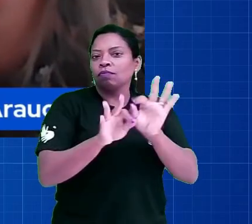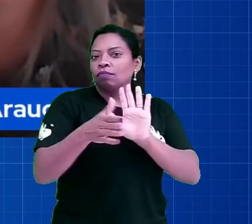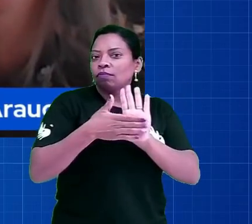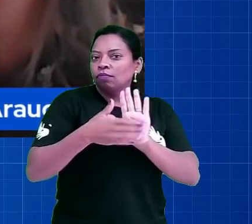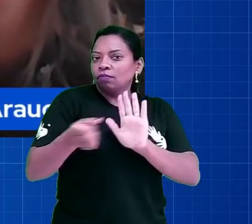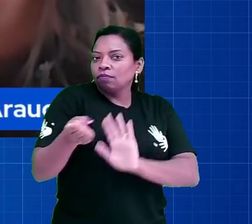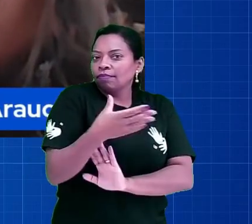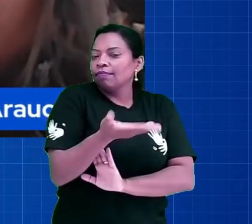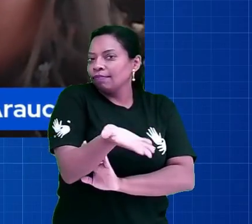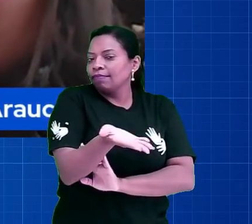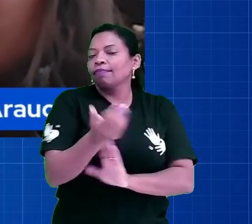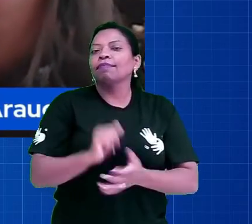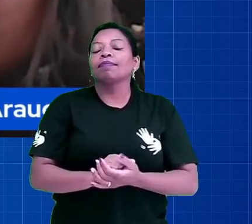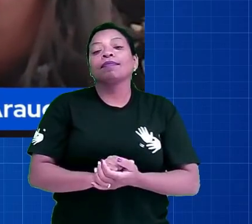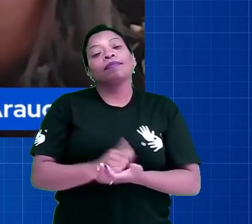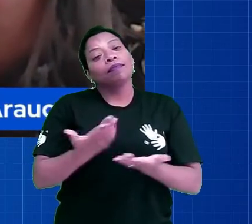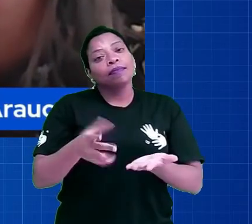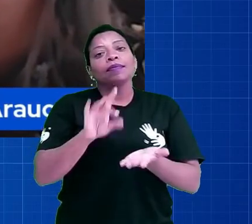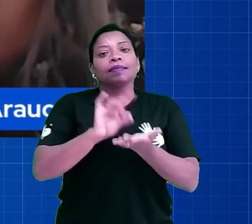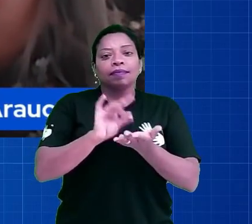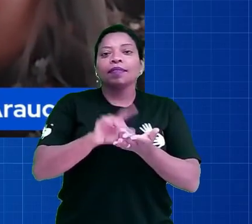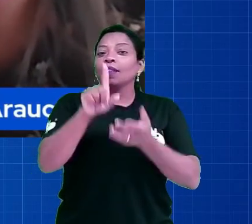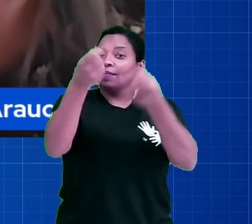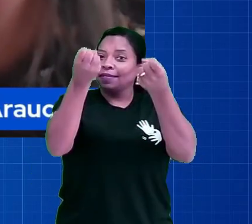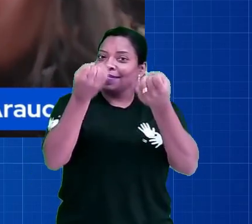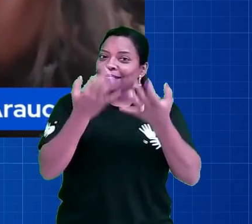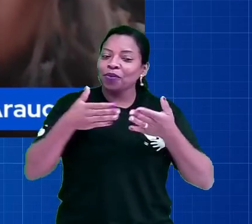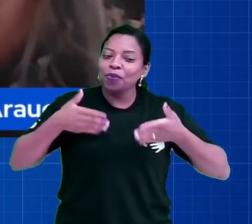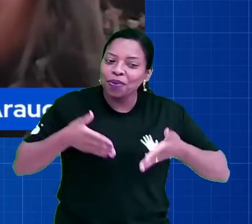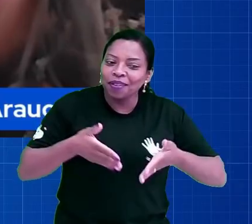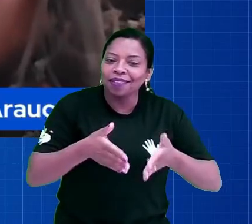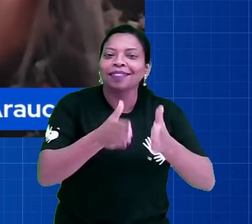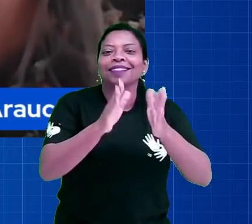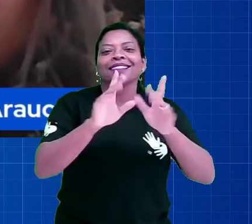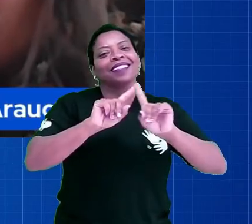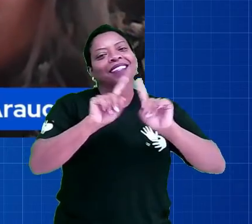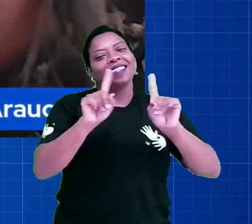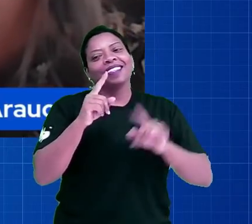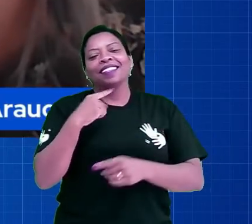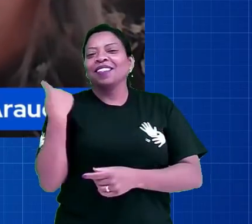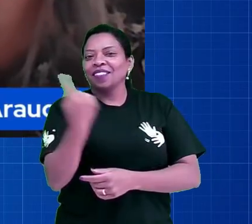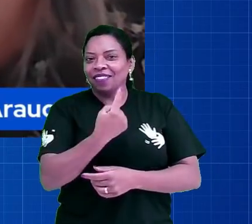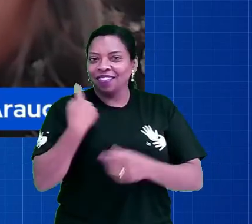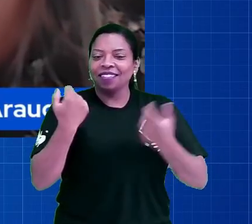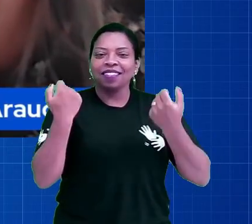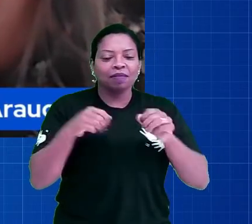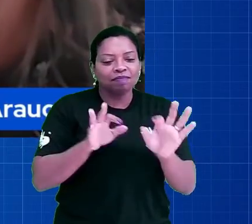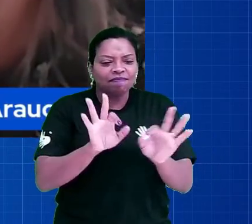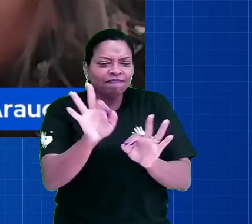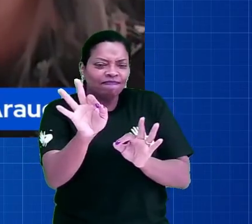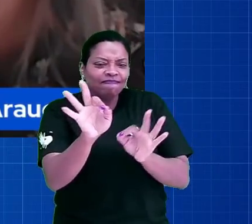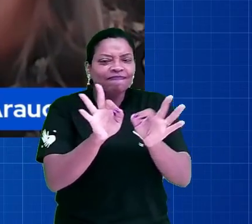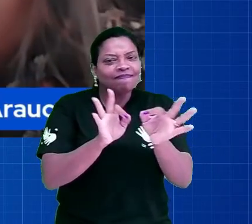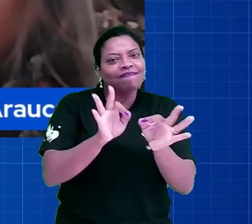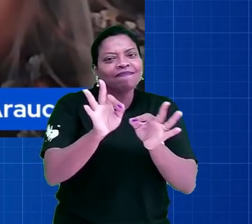agora também. Então, realmente, é como a professora falou, é um caminho e que a gente ali precisa ir organizando,